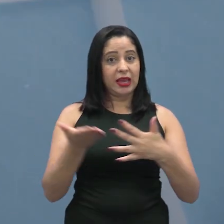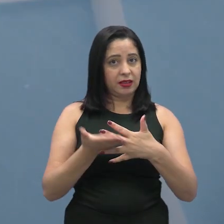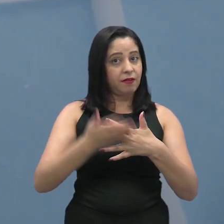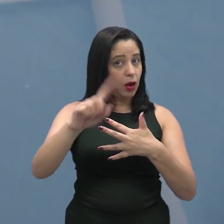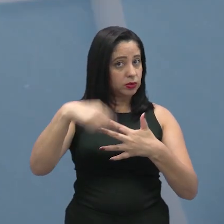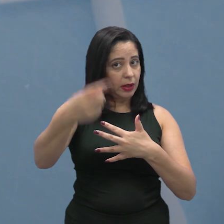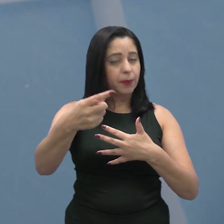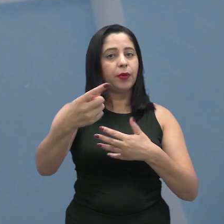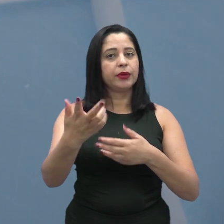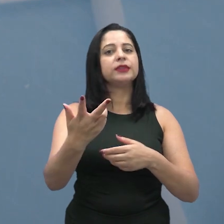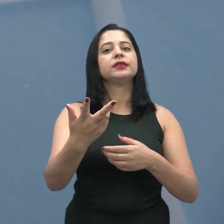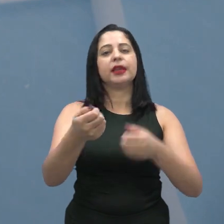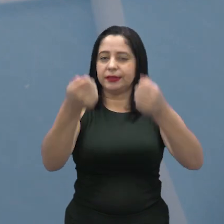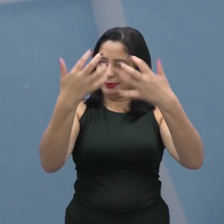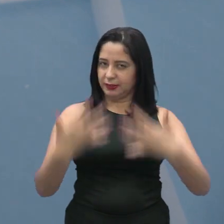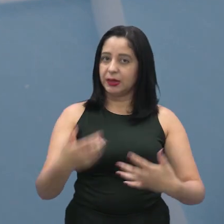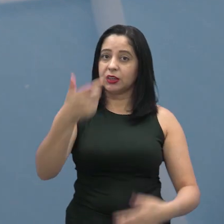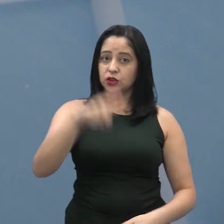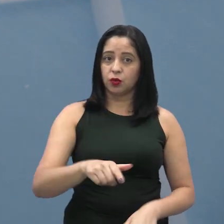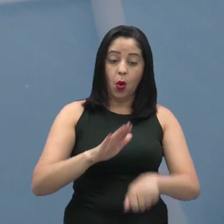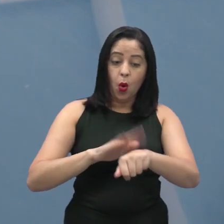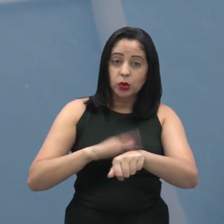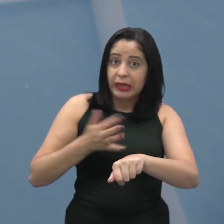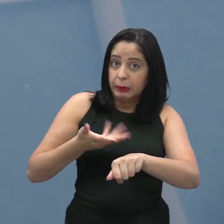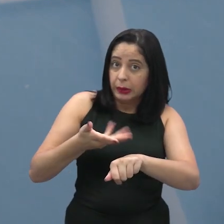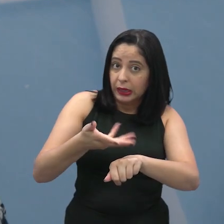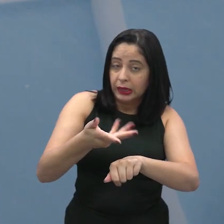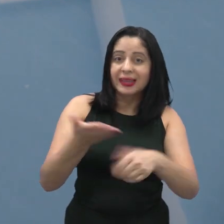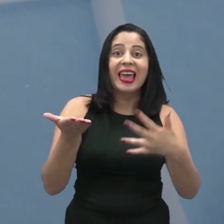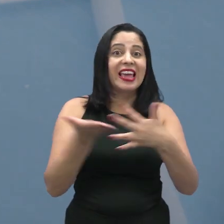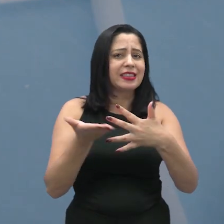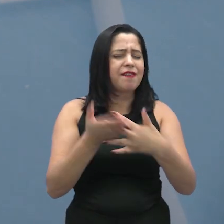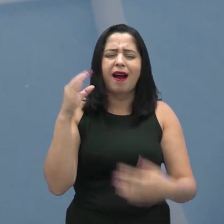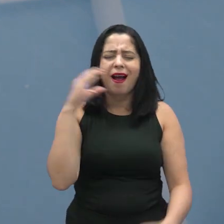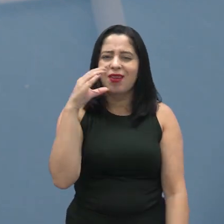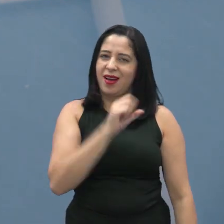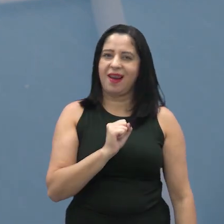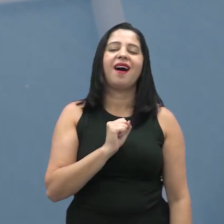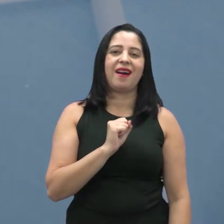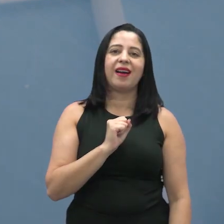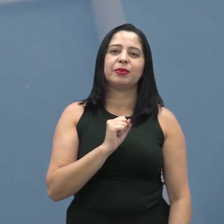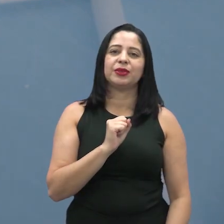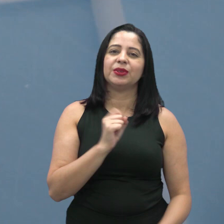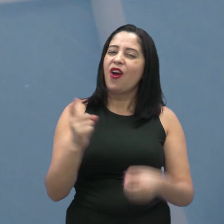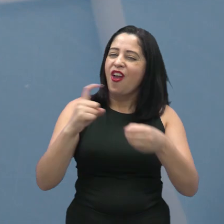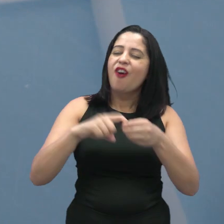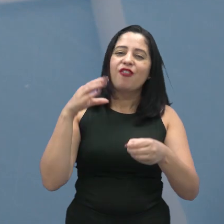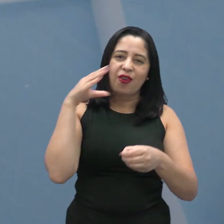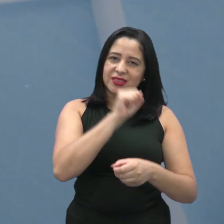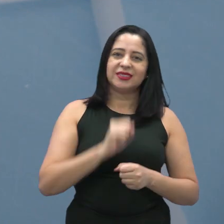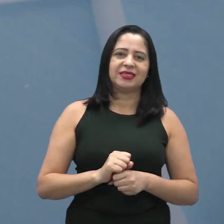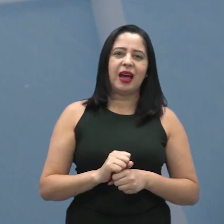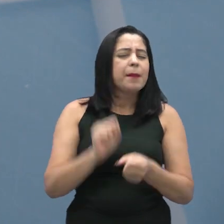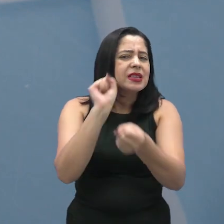ele retorna aqui com a gente. Nosso tempo está bem apertadinho, vamos para um rápido intervalo, nosso último de hoje, e daqui a pouquinho a